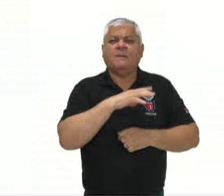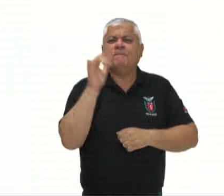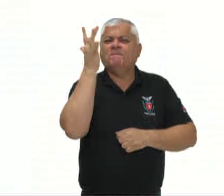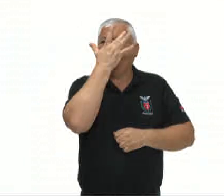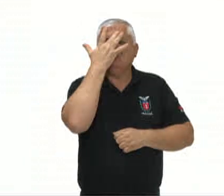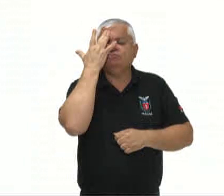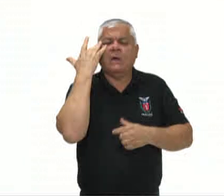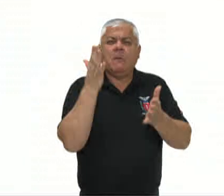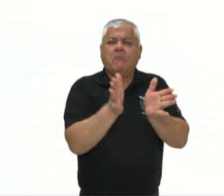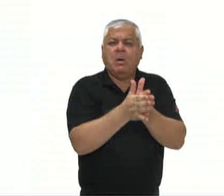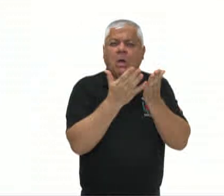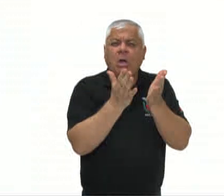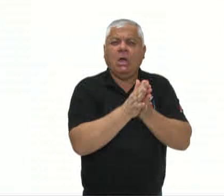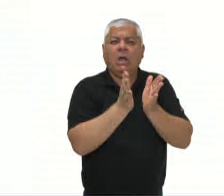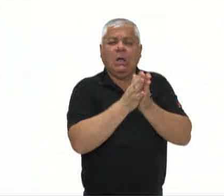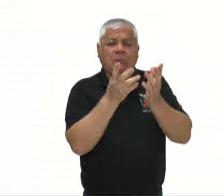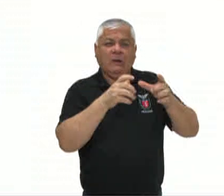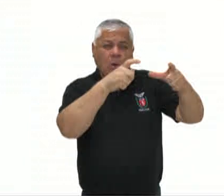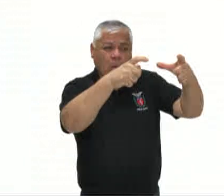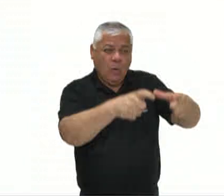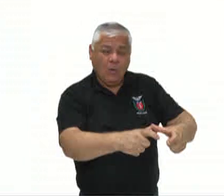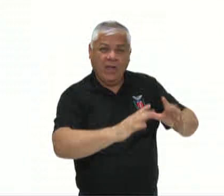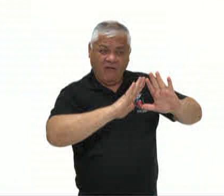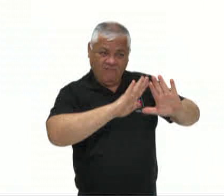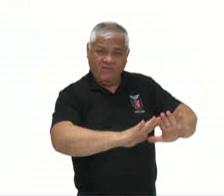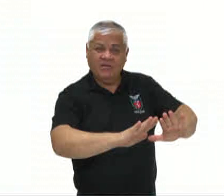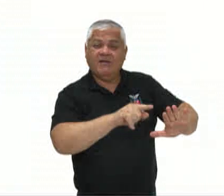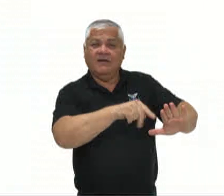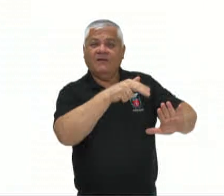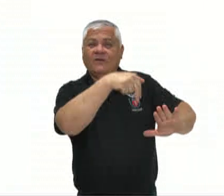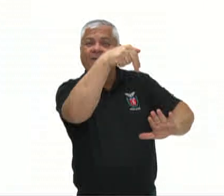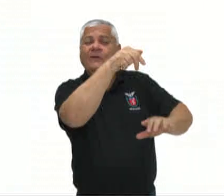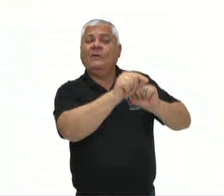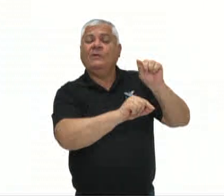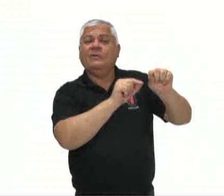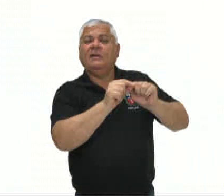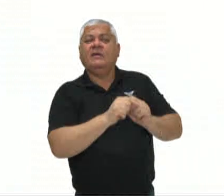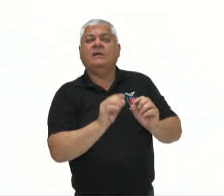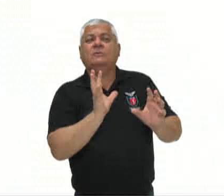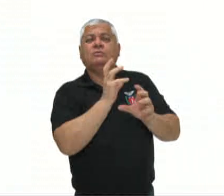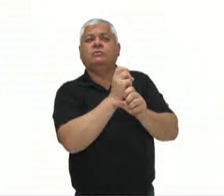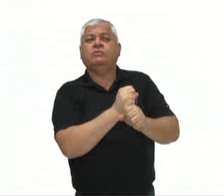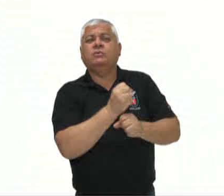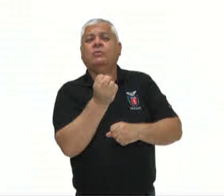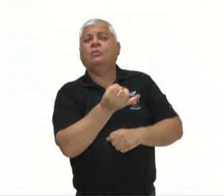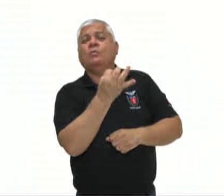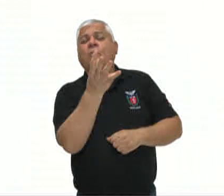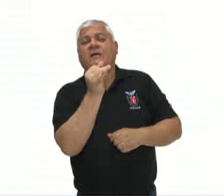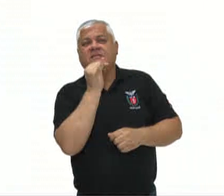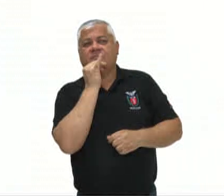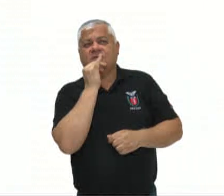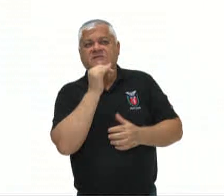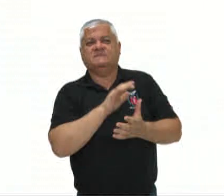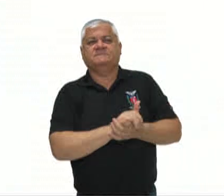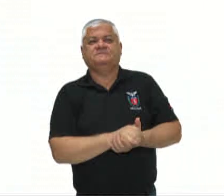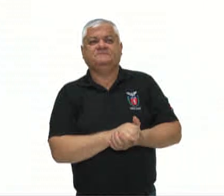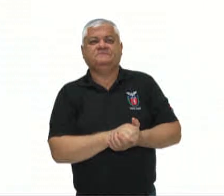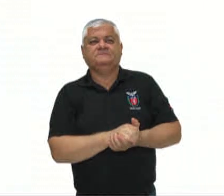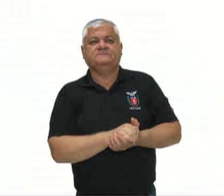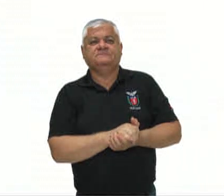nos diversos campos de concentração deste estado conta-se da seguinte